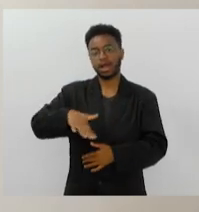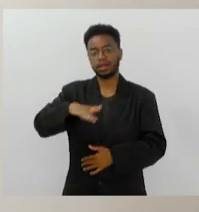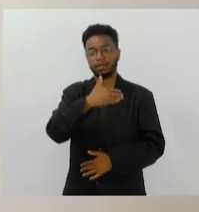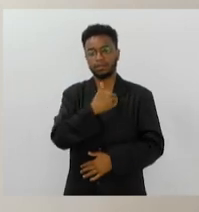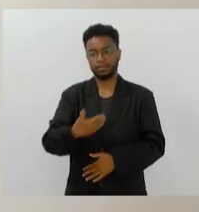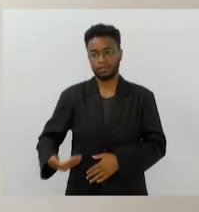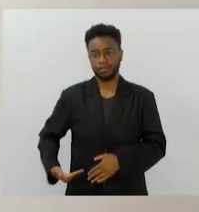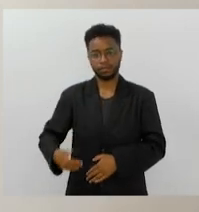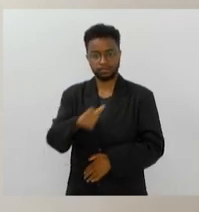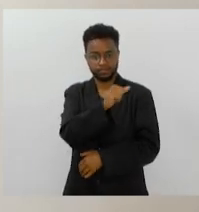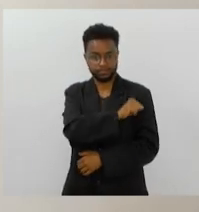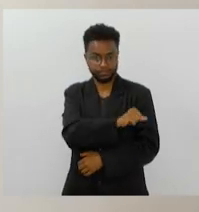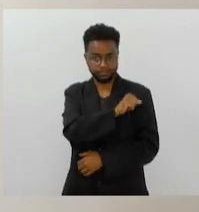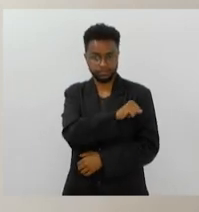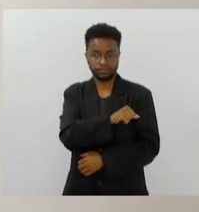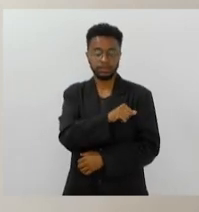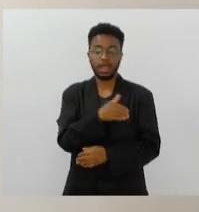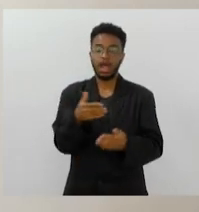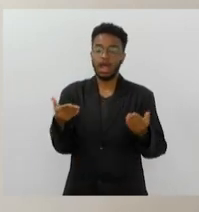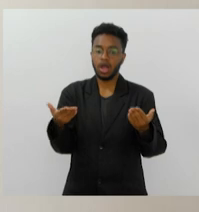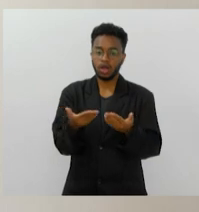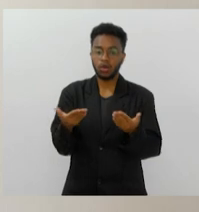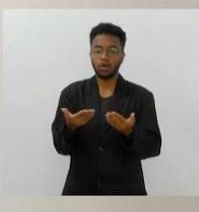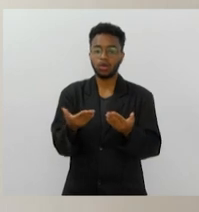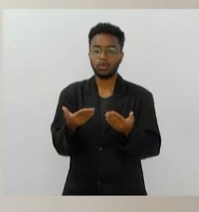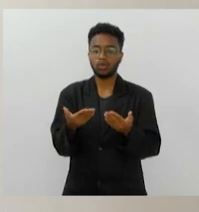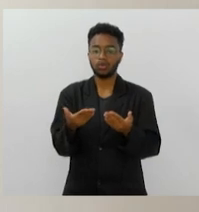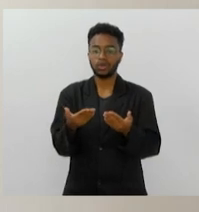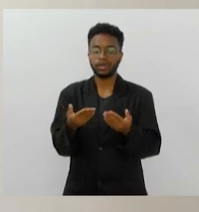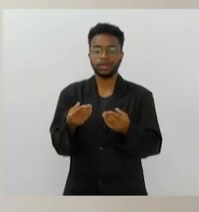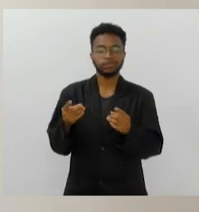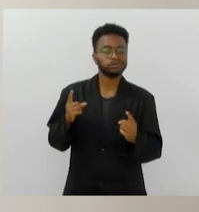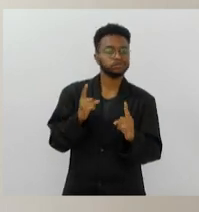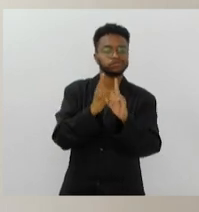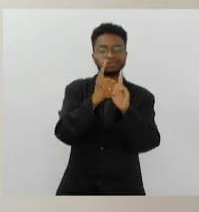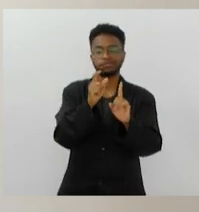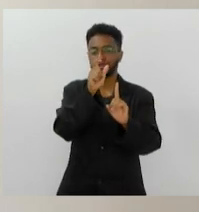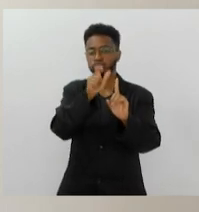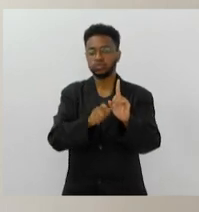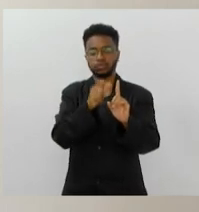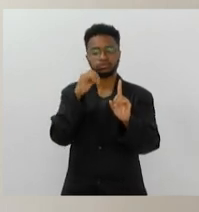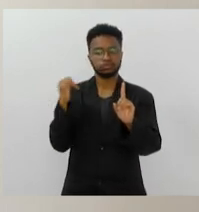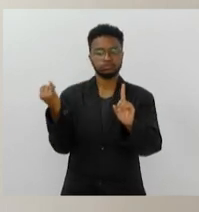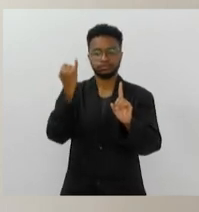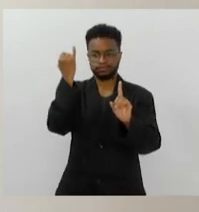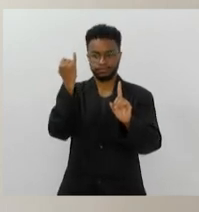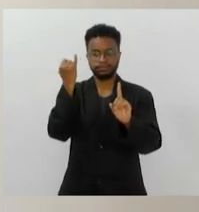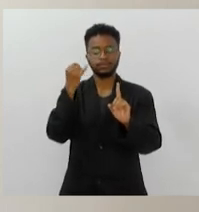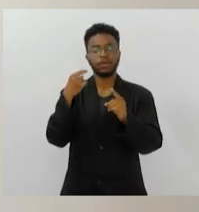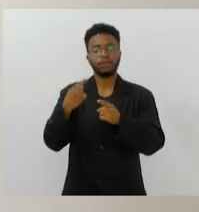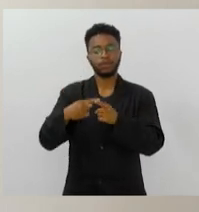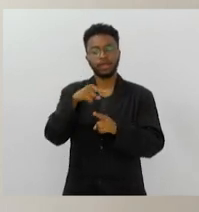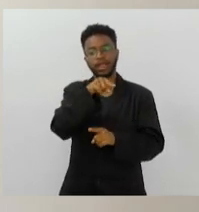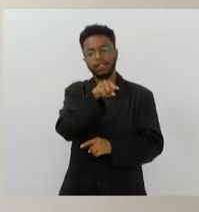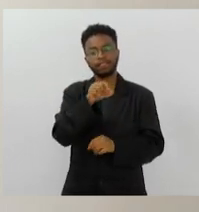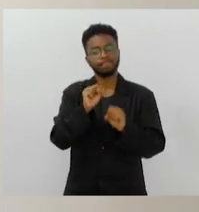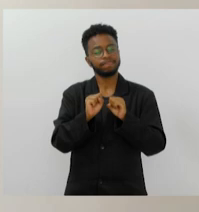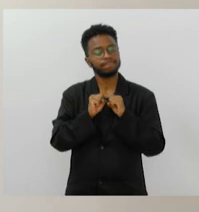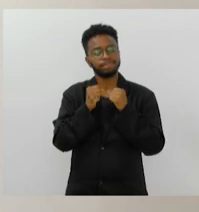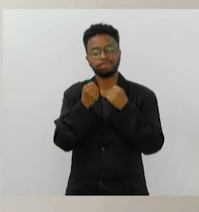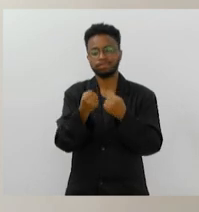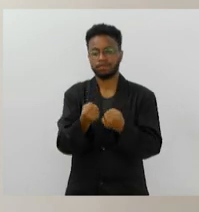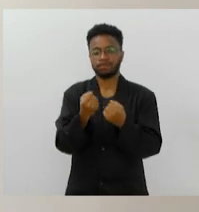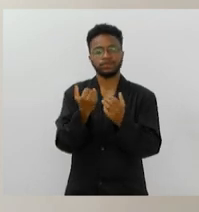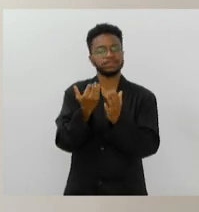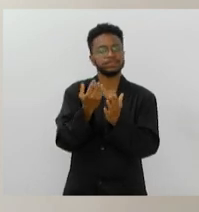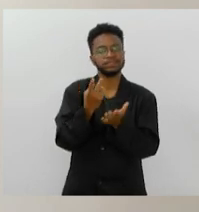Estado do Rio de Janeiro, está chegando ao peito de um ser humano visionário. Um defensor incansável